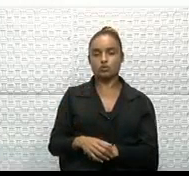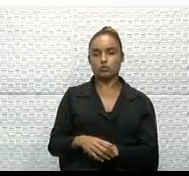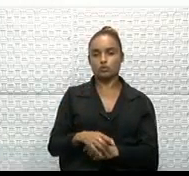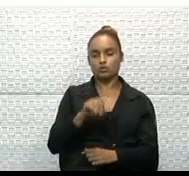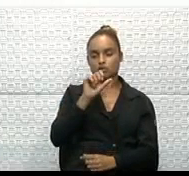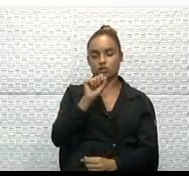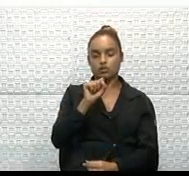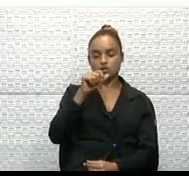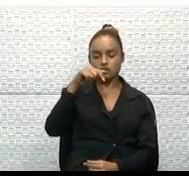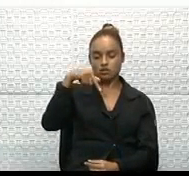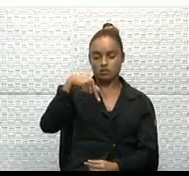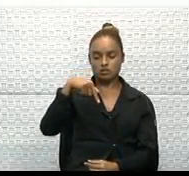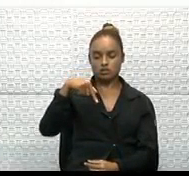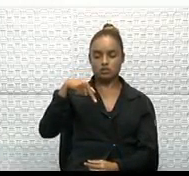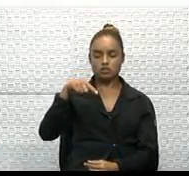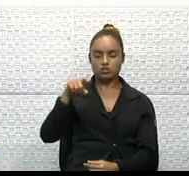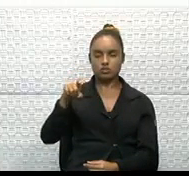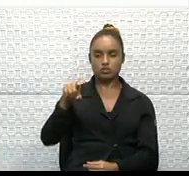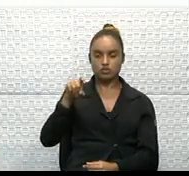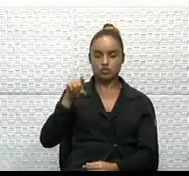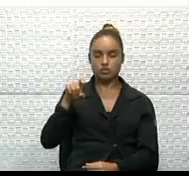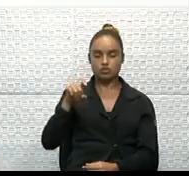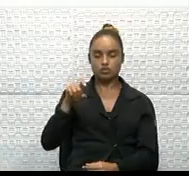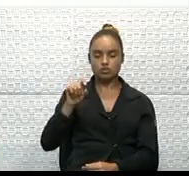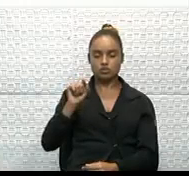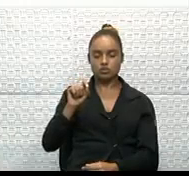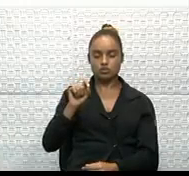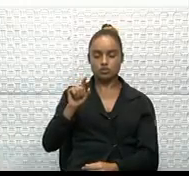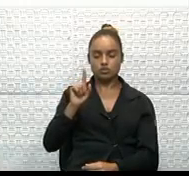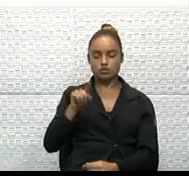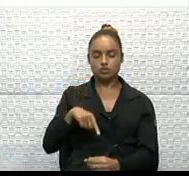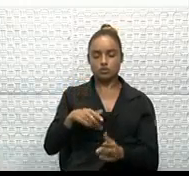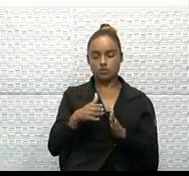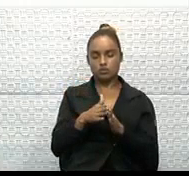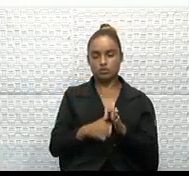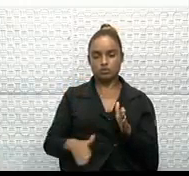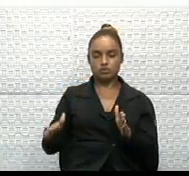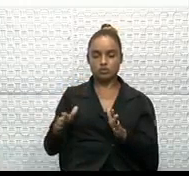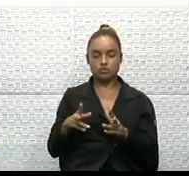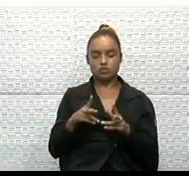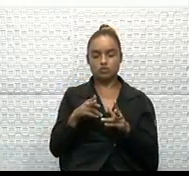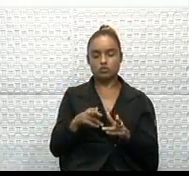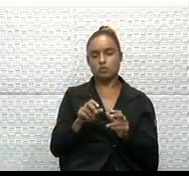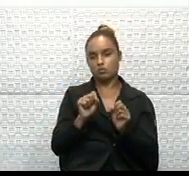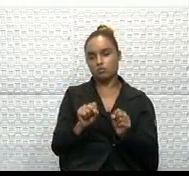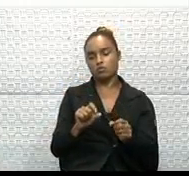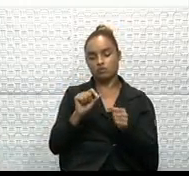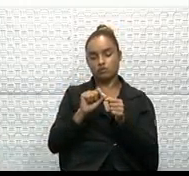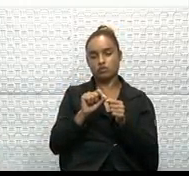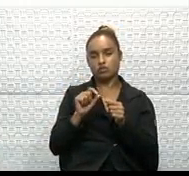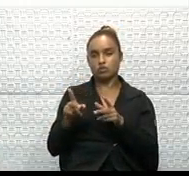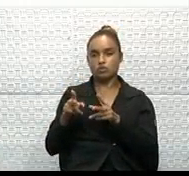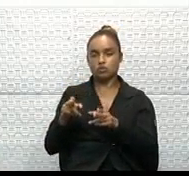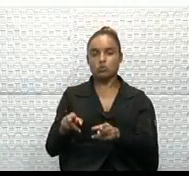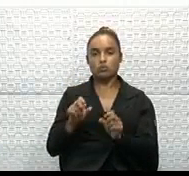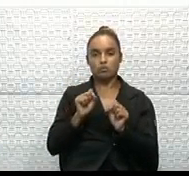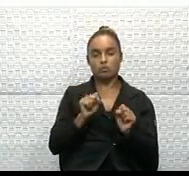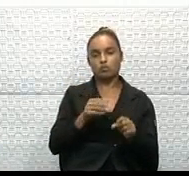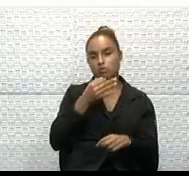de x. Para o SQ de y, nós devemos proceder do mesmo modo. Porém, nós vamos